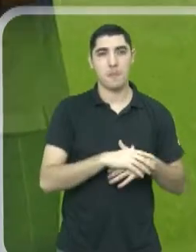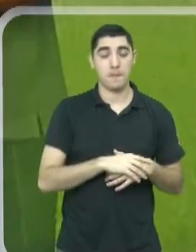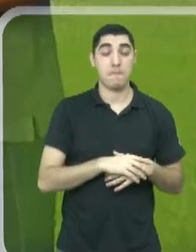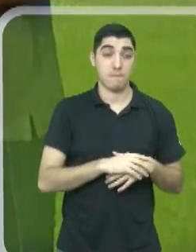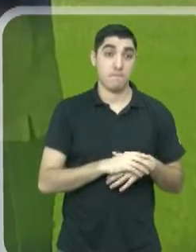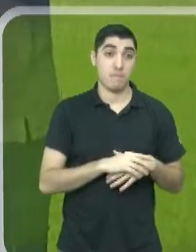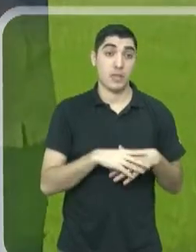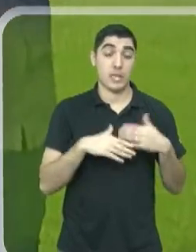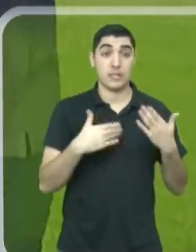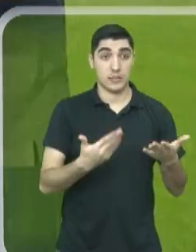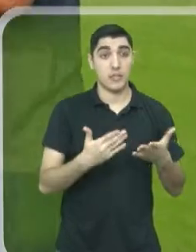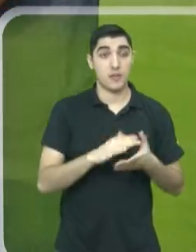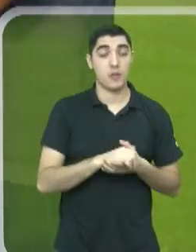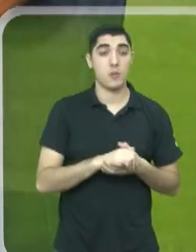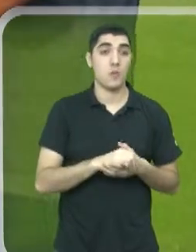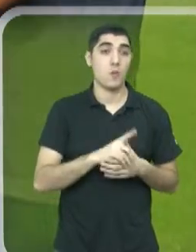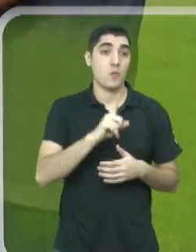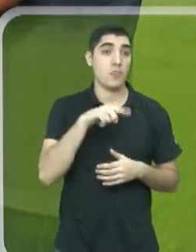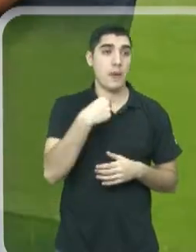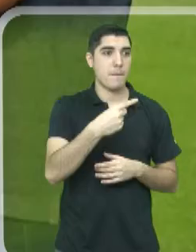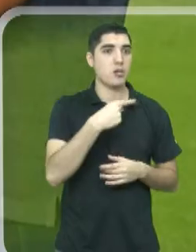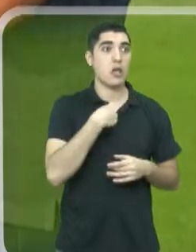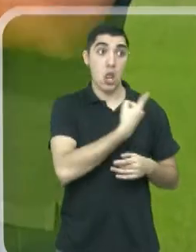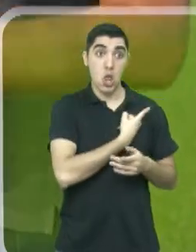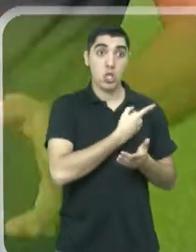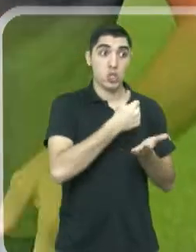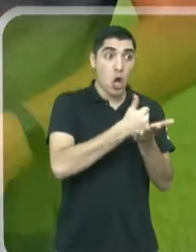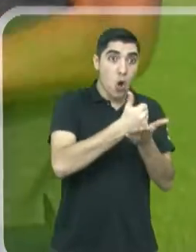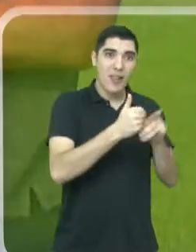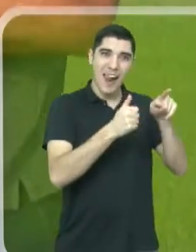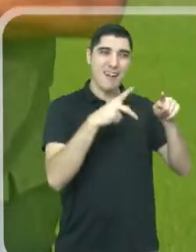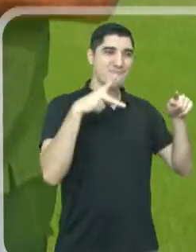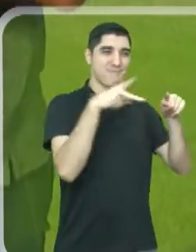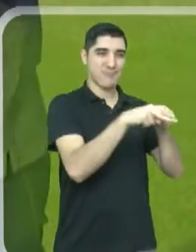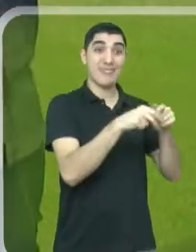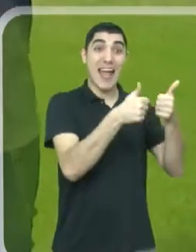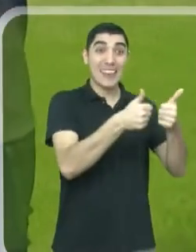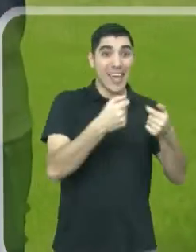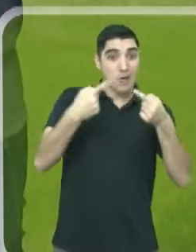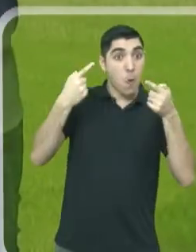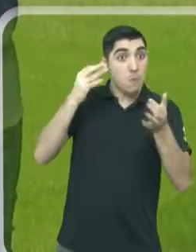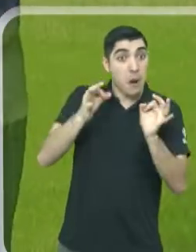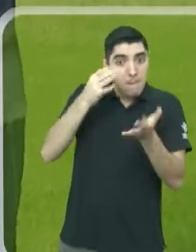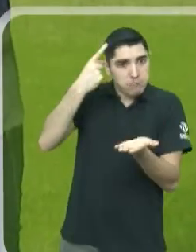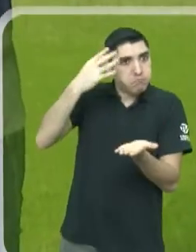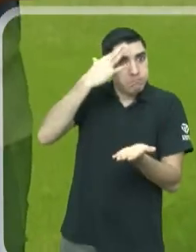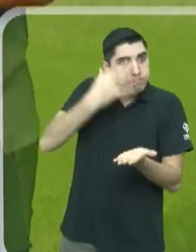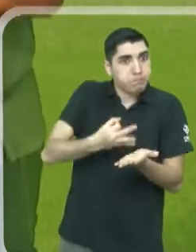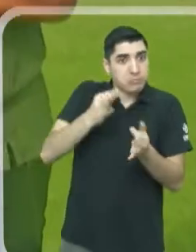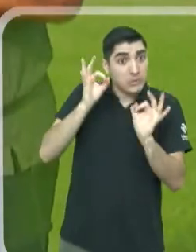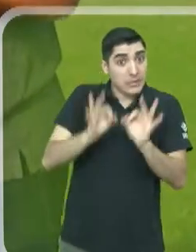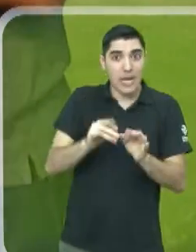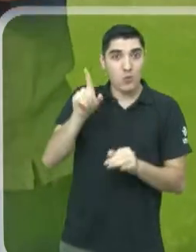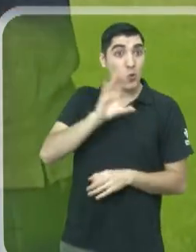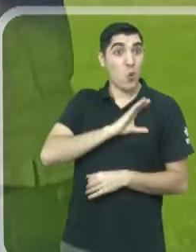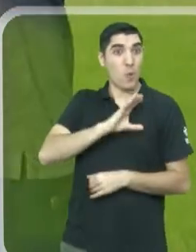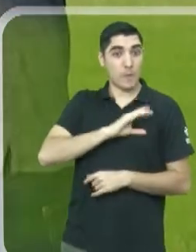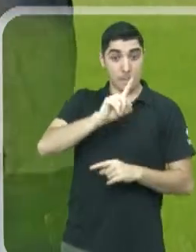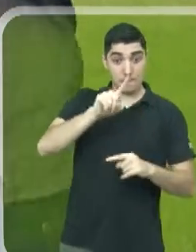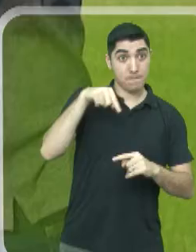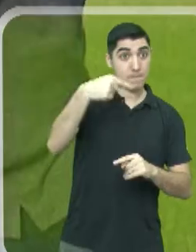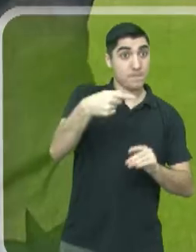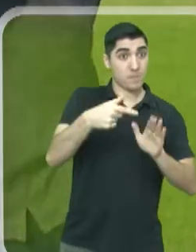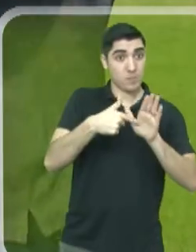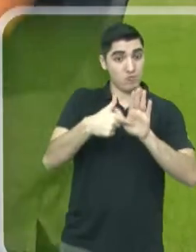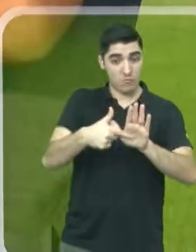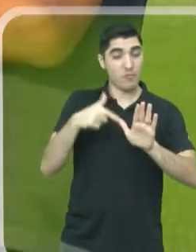aí rescindimos com o Figueirense, tudo certo com o Corinthians, né? Se apresenta semana que vem, e aí essa semana que vem